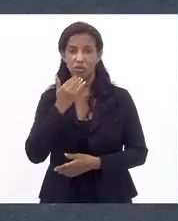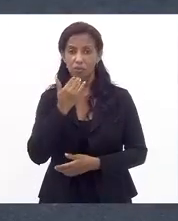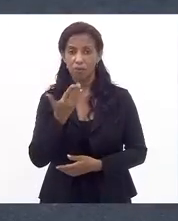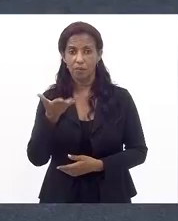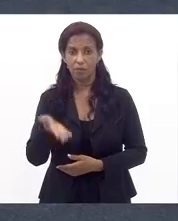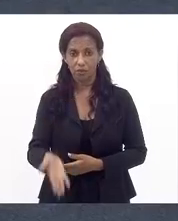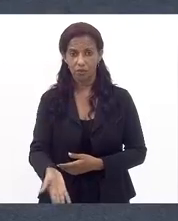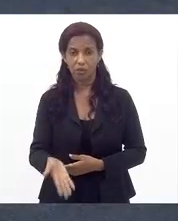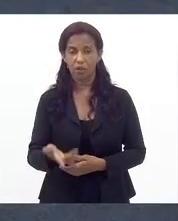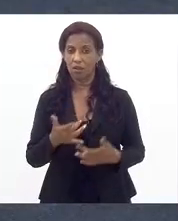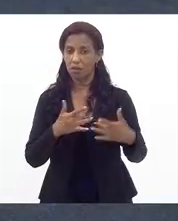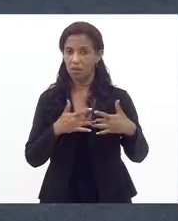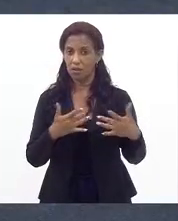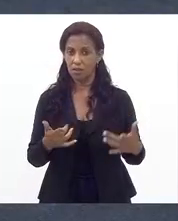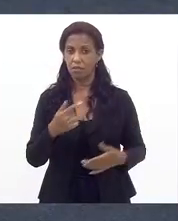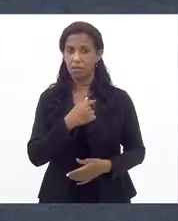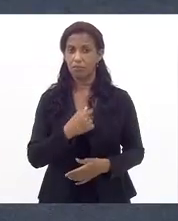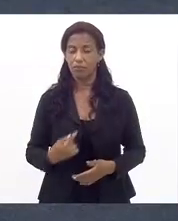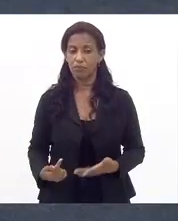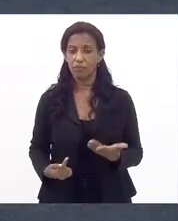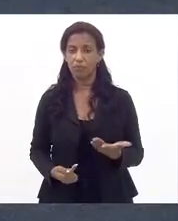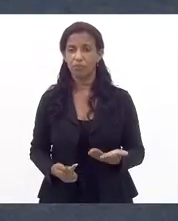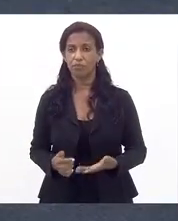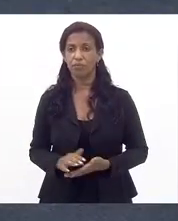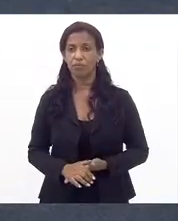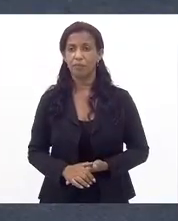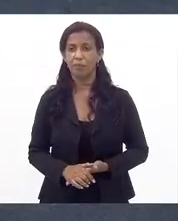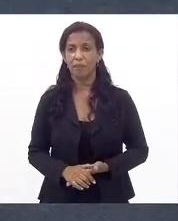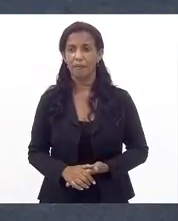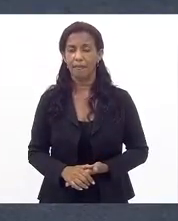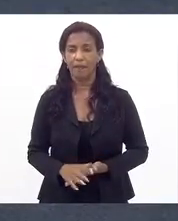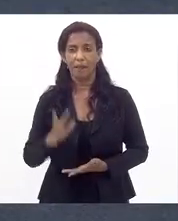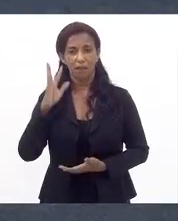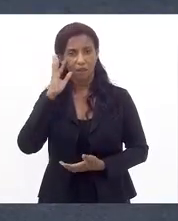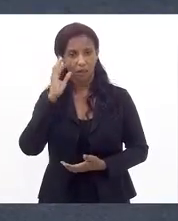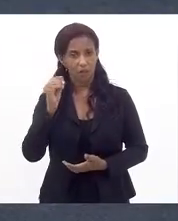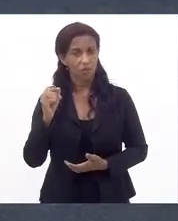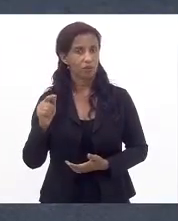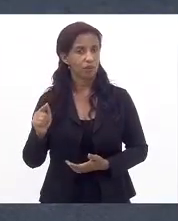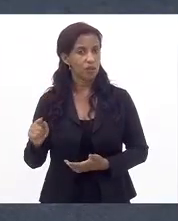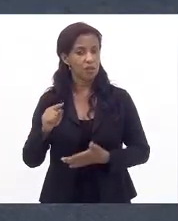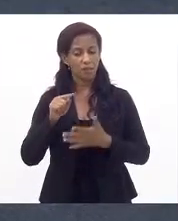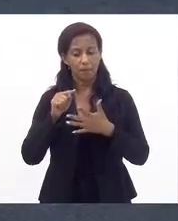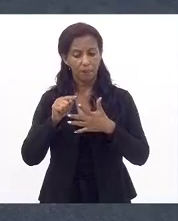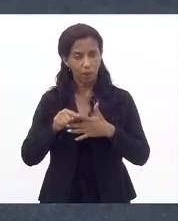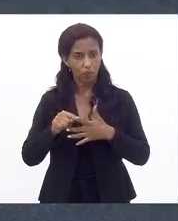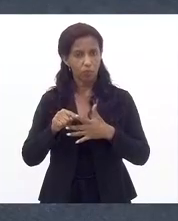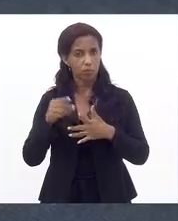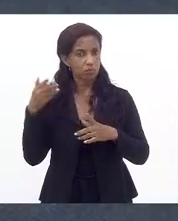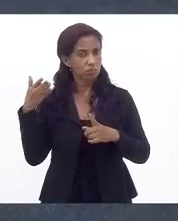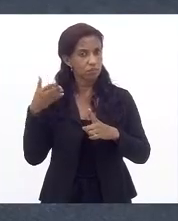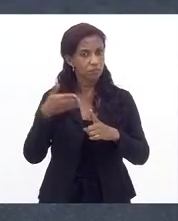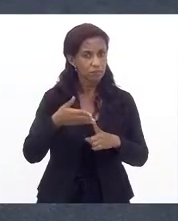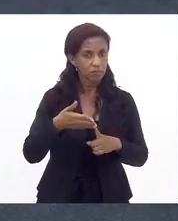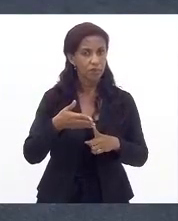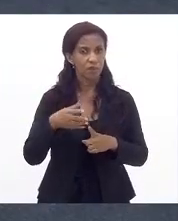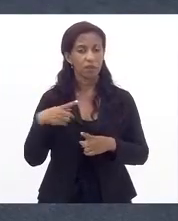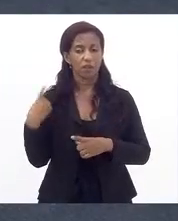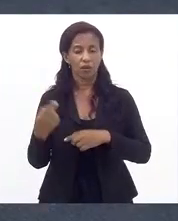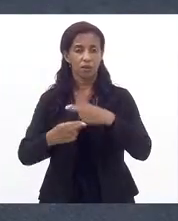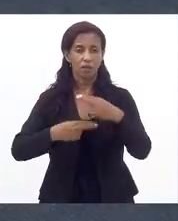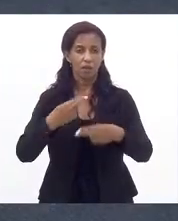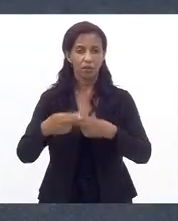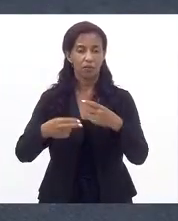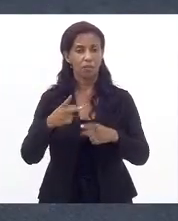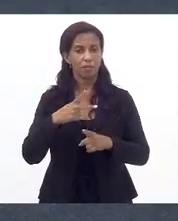pede aqui a sensibilidade do governo para que resolva esse ponto nem especificamente da nossa